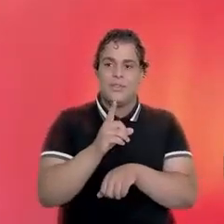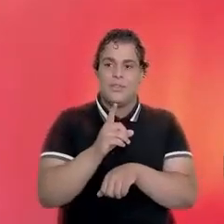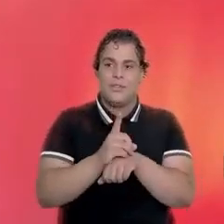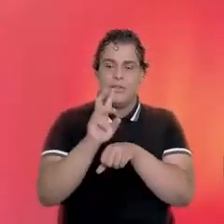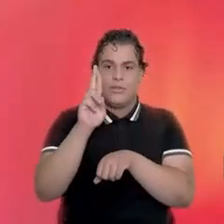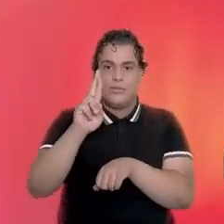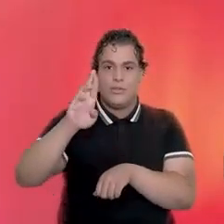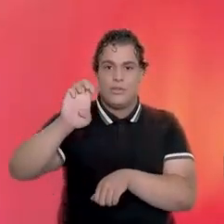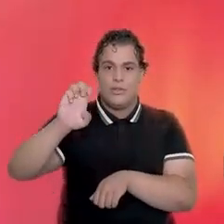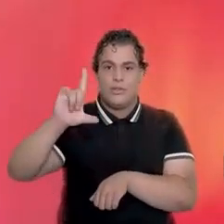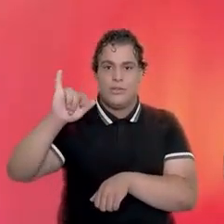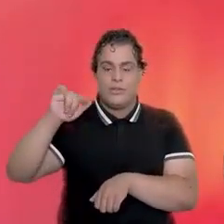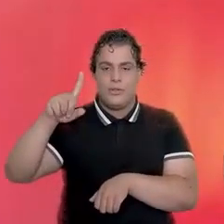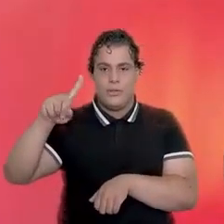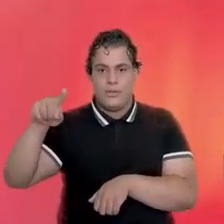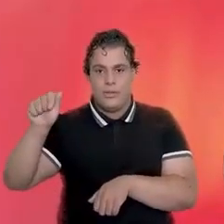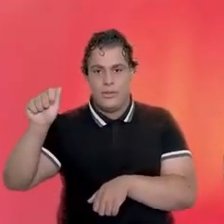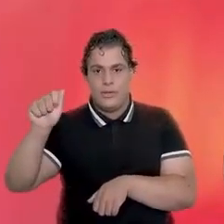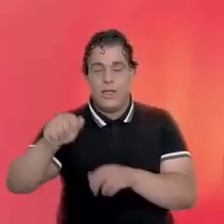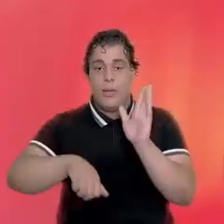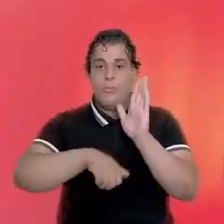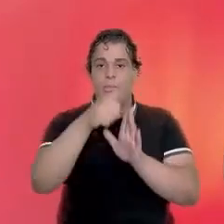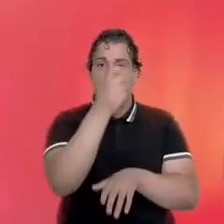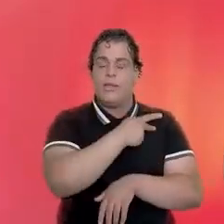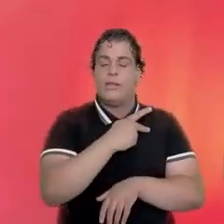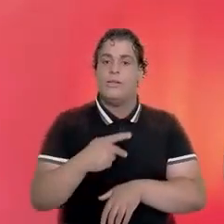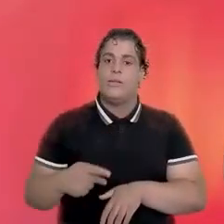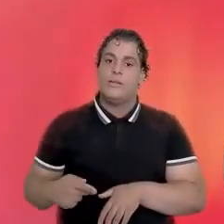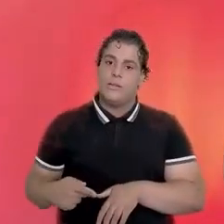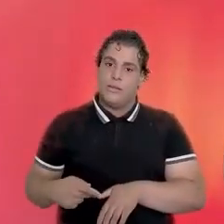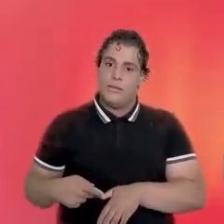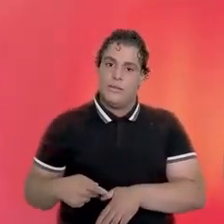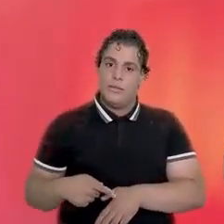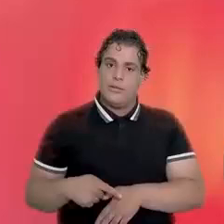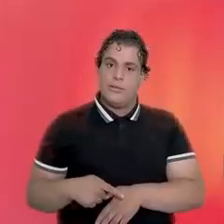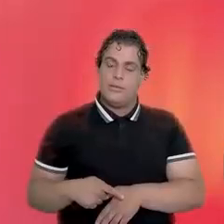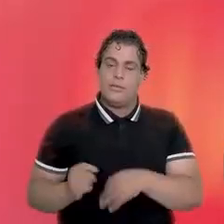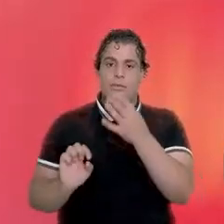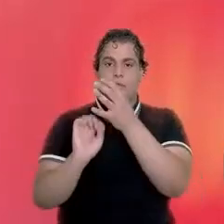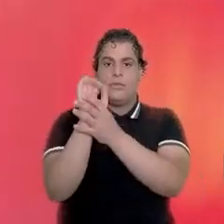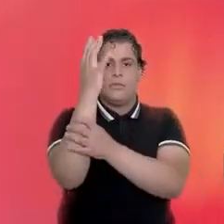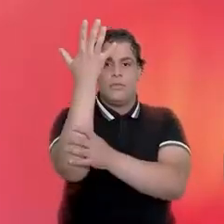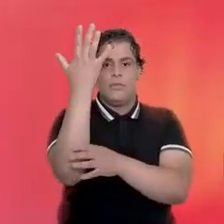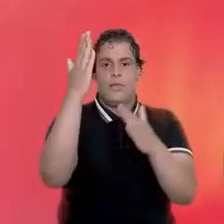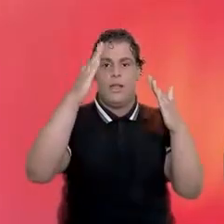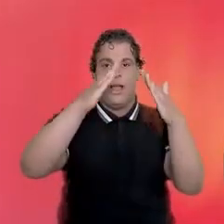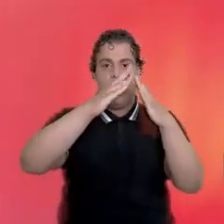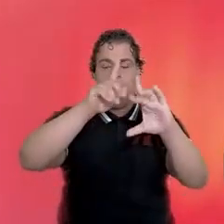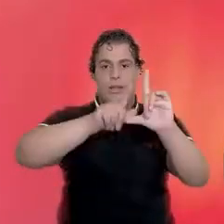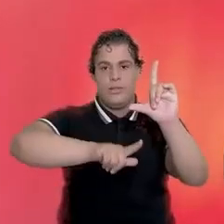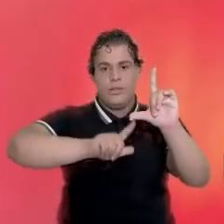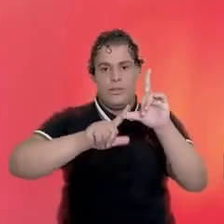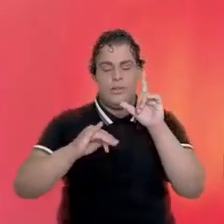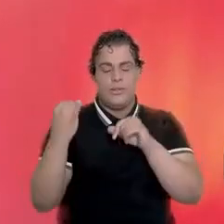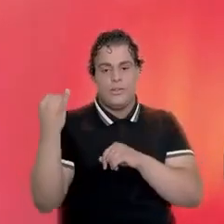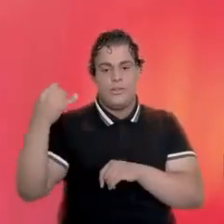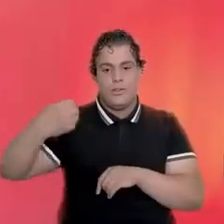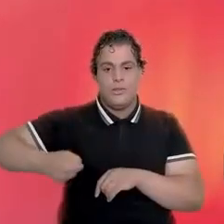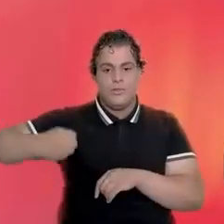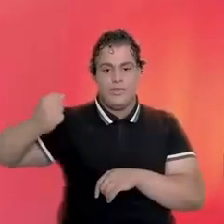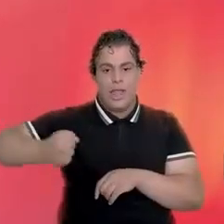foi a primeira presidente e aquela que idealizou a Academia Ibiaense de